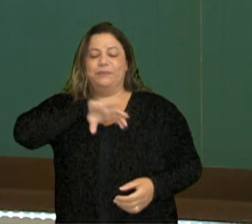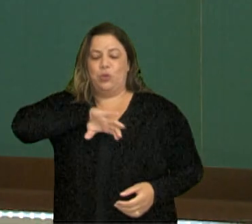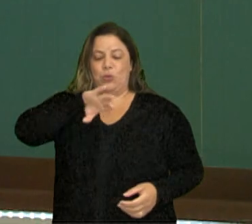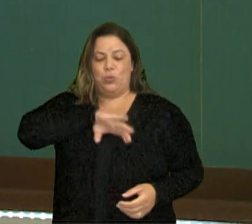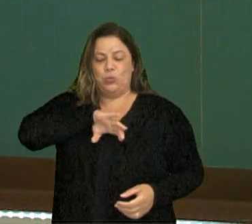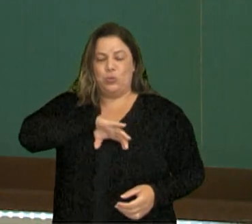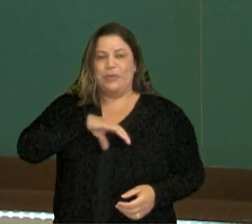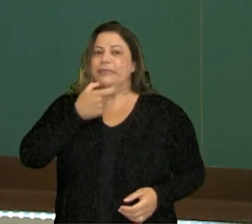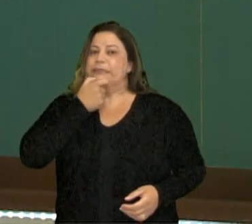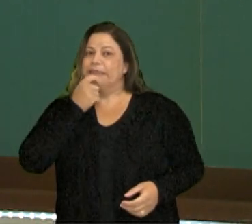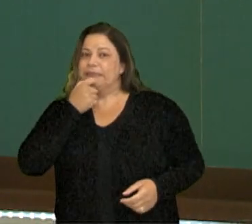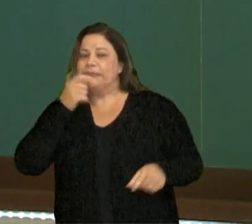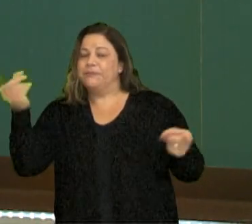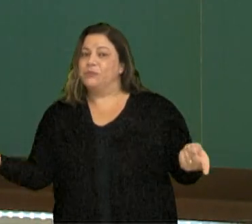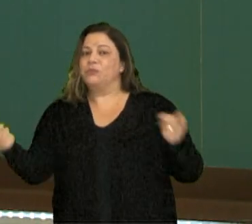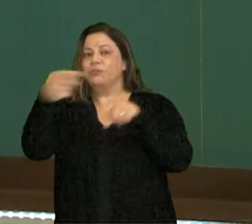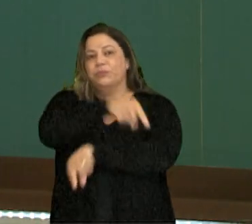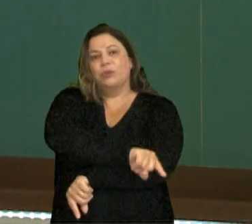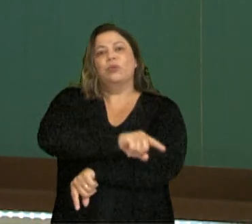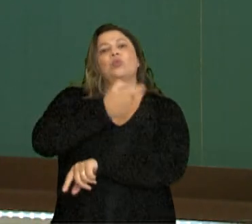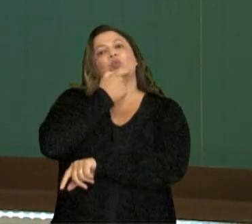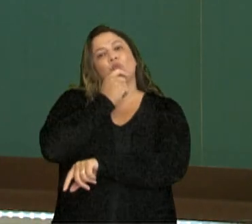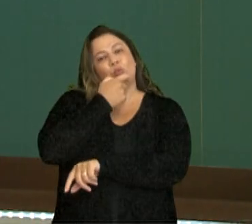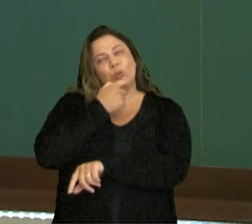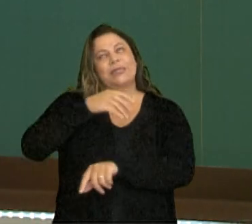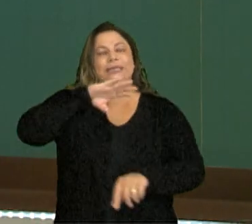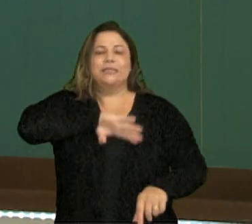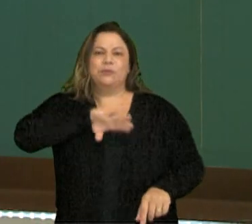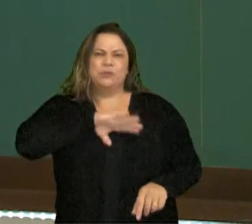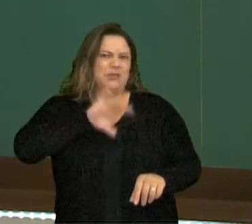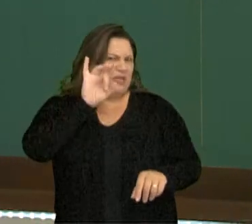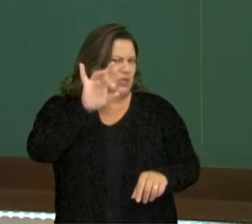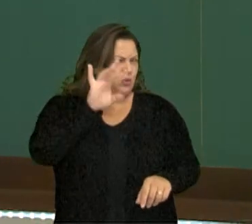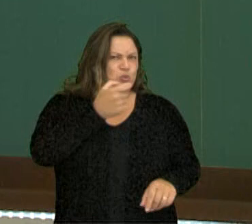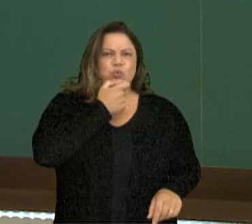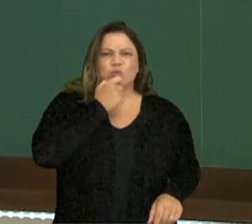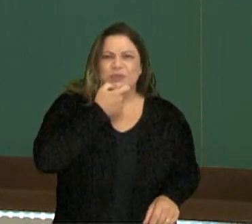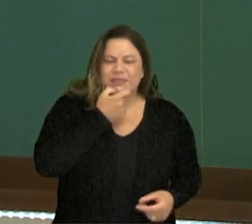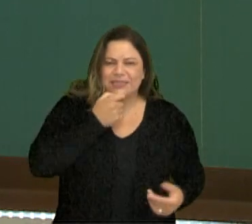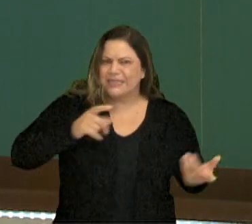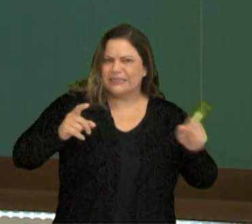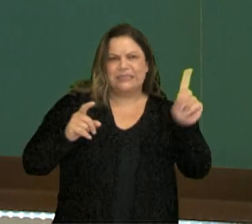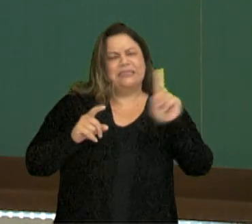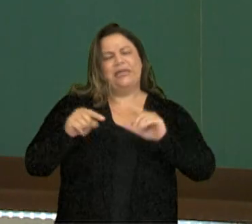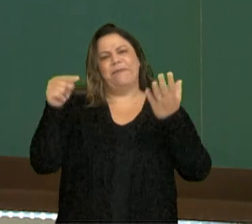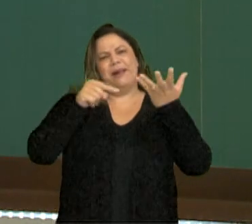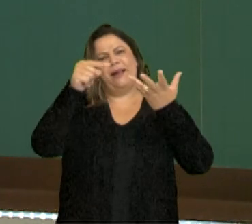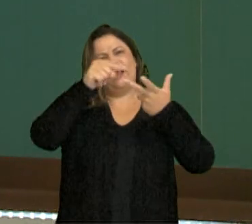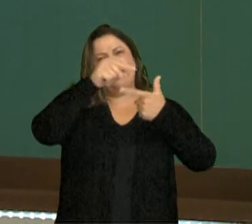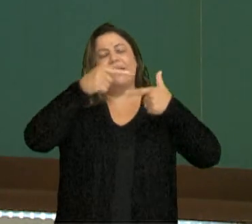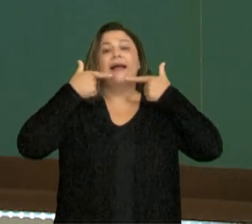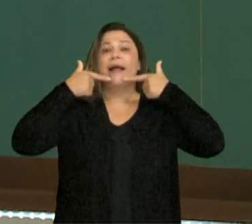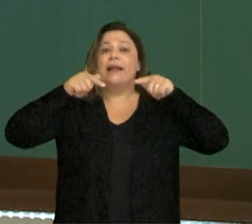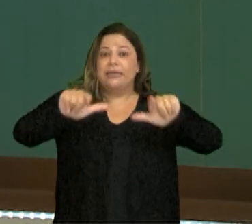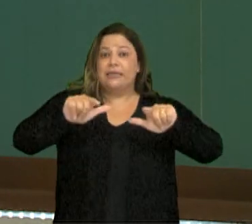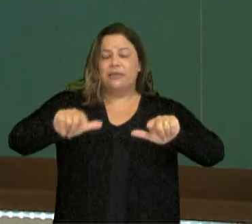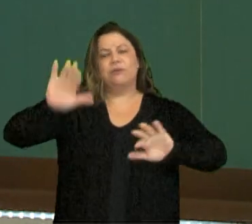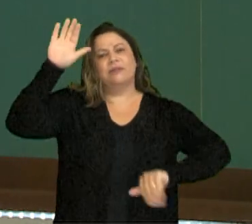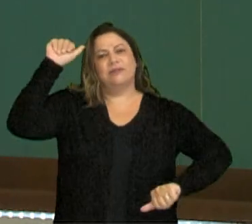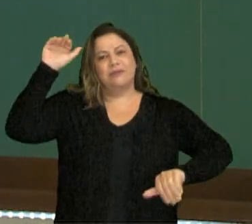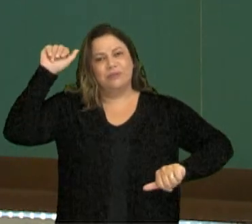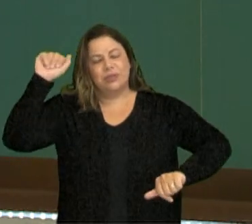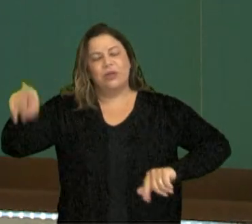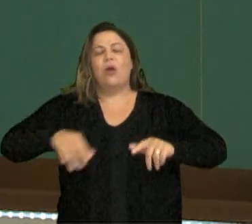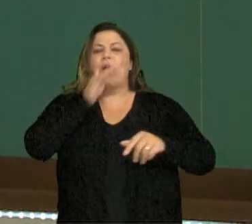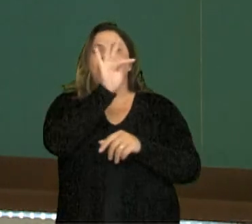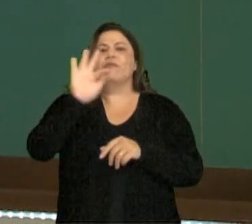para o inglês, do inglês para o português. Mas só tem inglês, teacher? Não, tem várias línguas. Tem no espanhol, tem